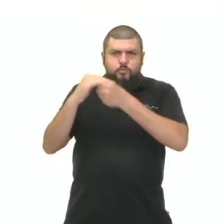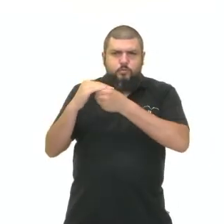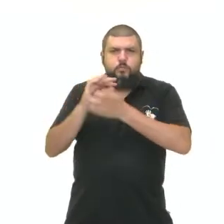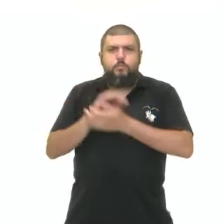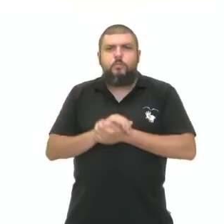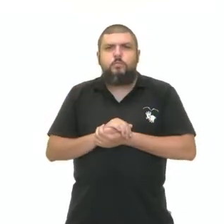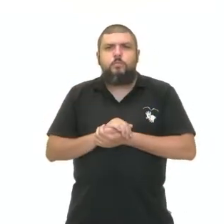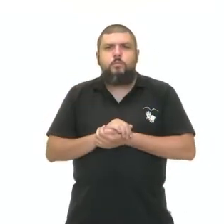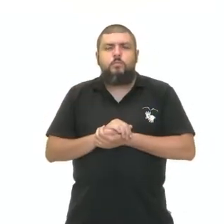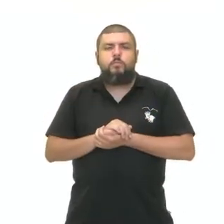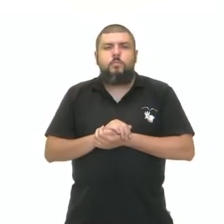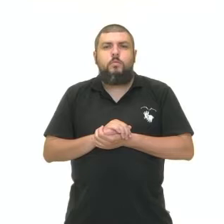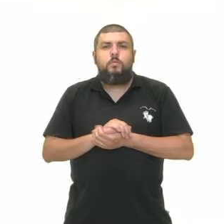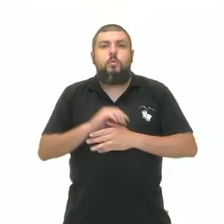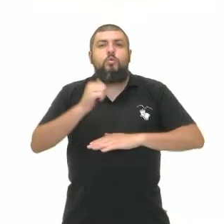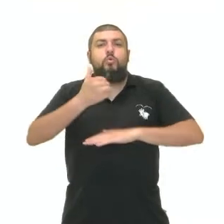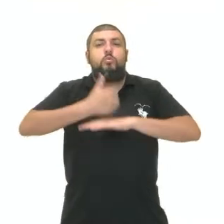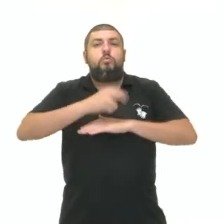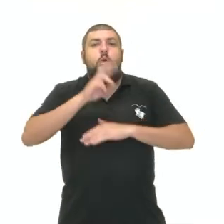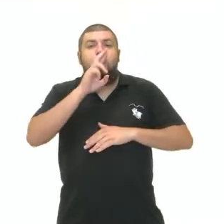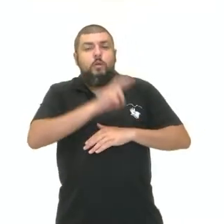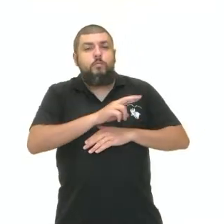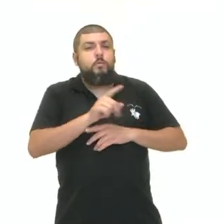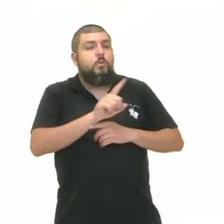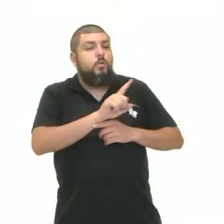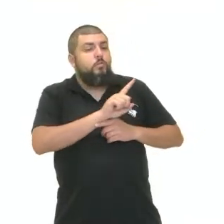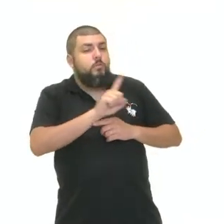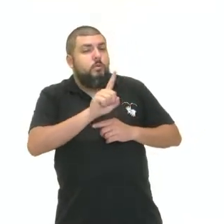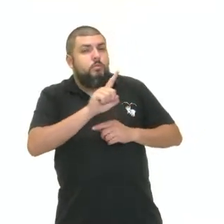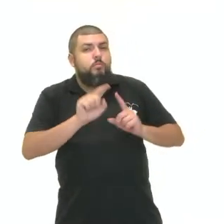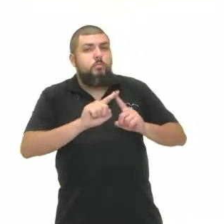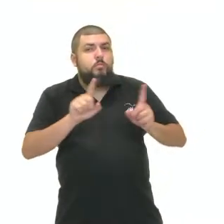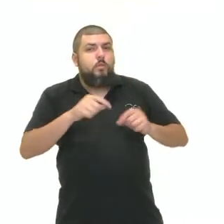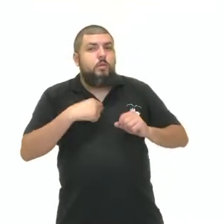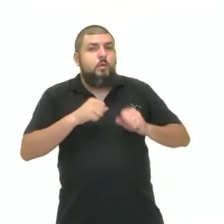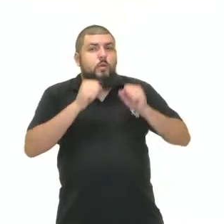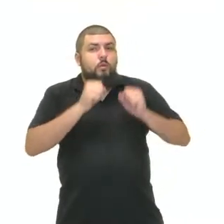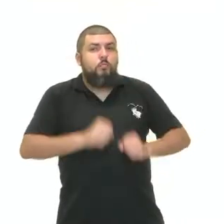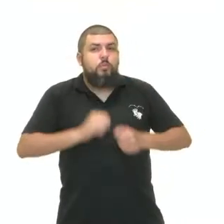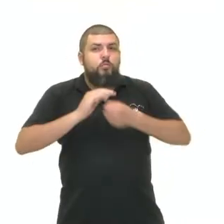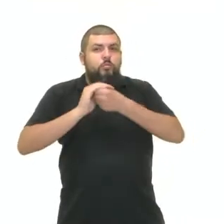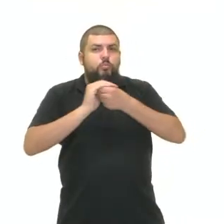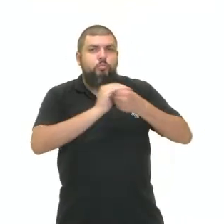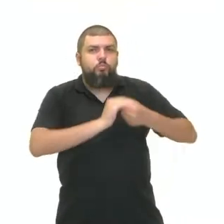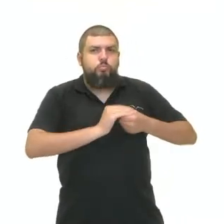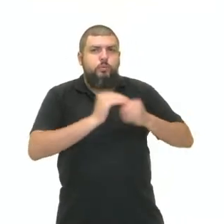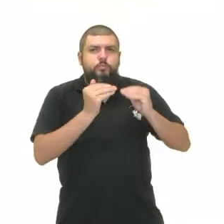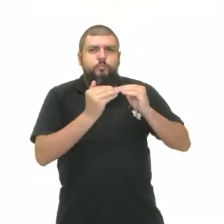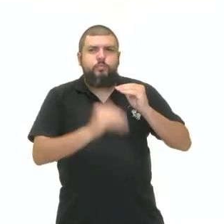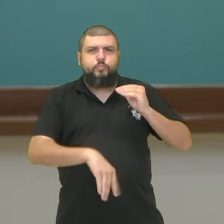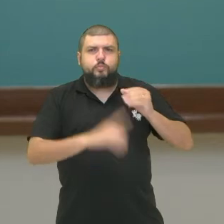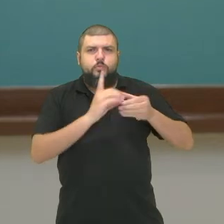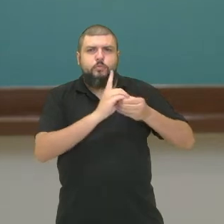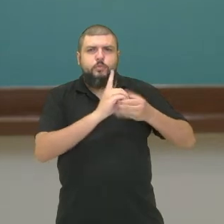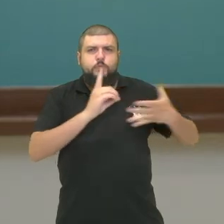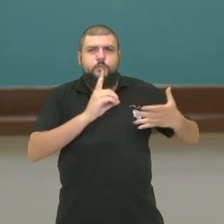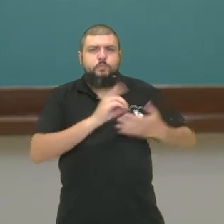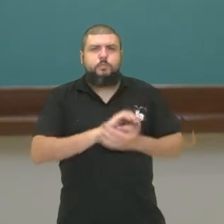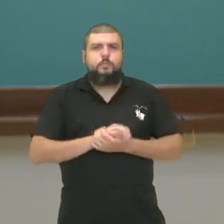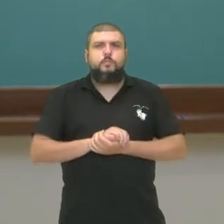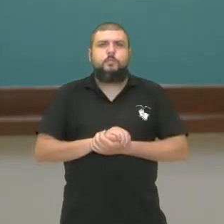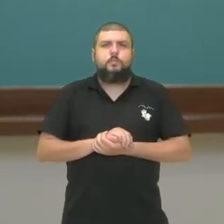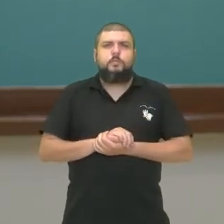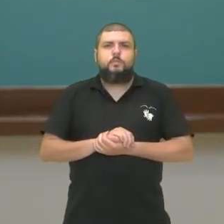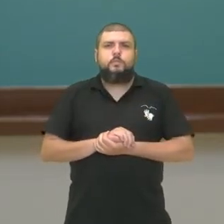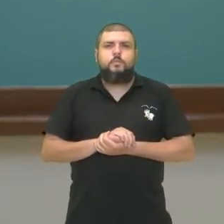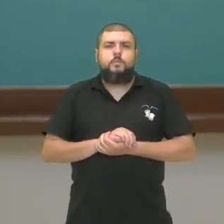chefe diz: não. Mas eu posso dominantemente discordar do pensamento democrático. Quer dizer,